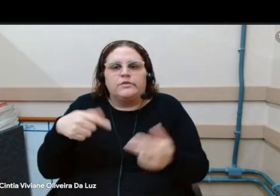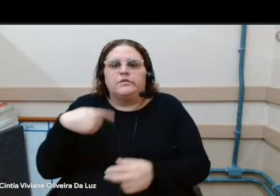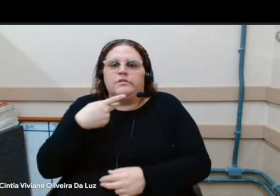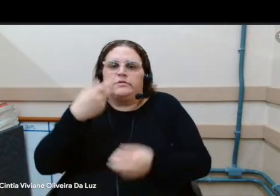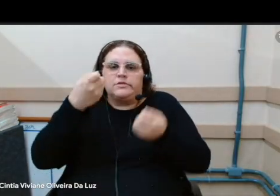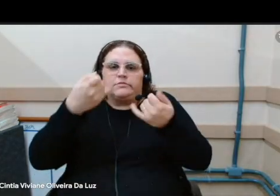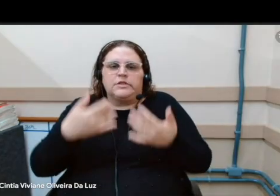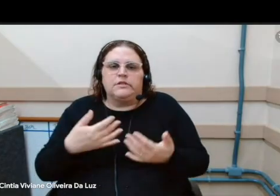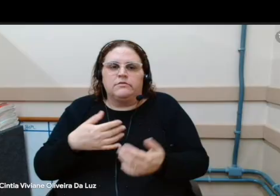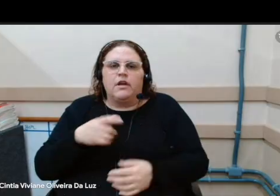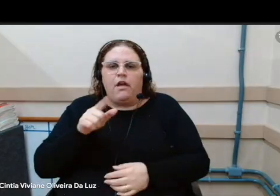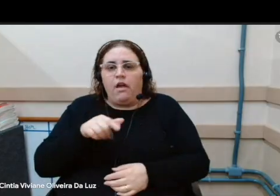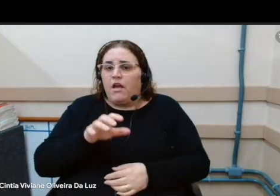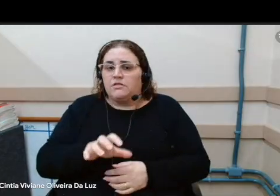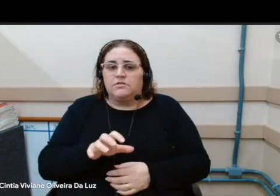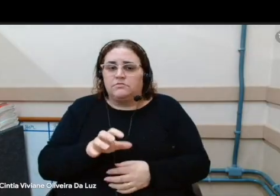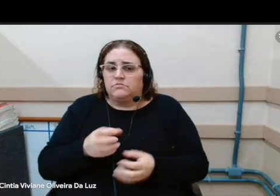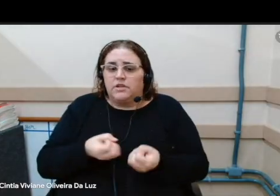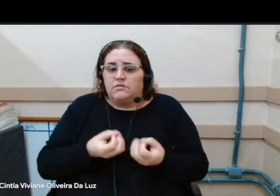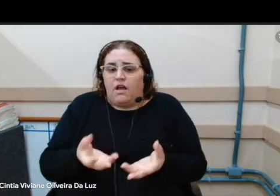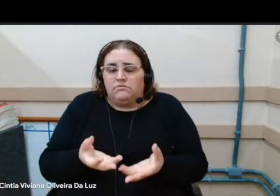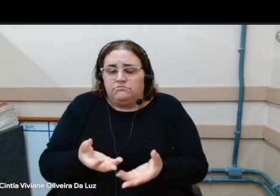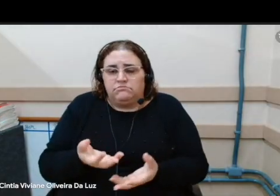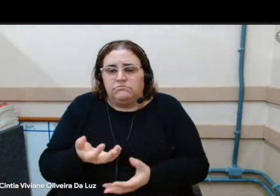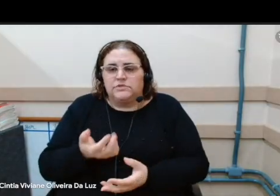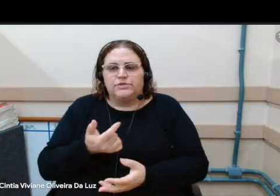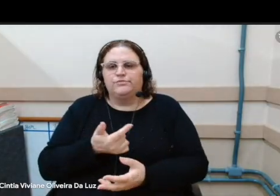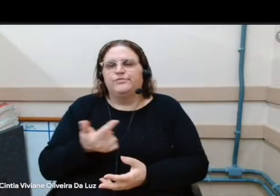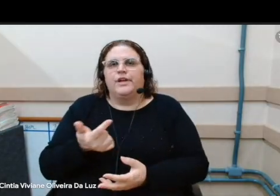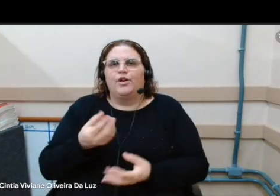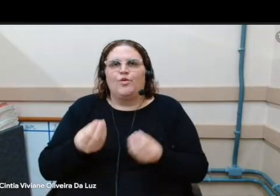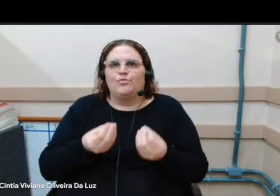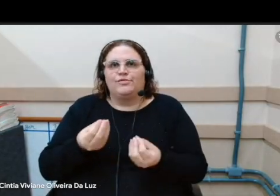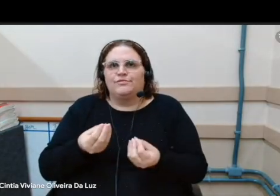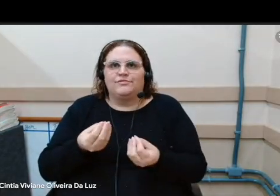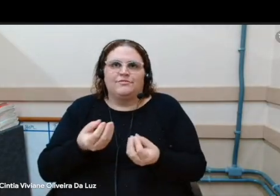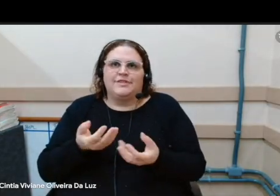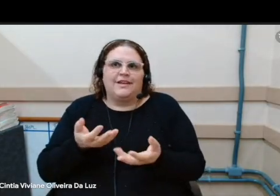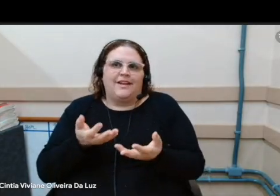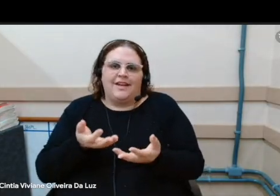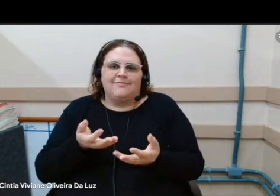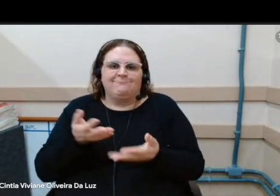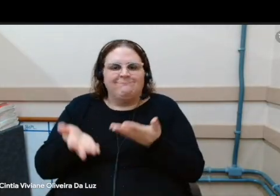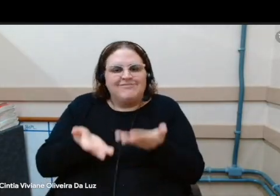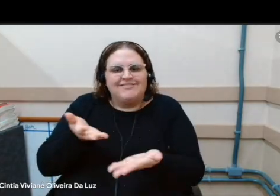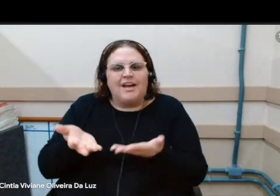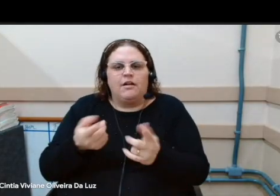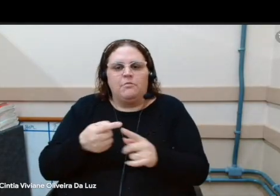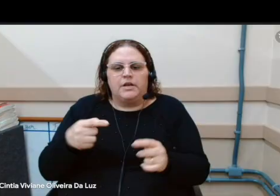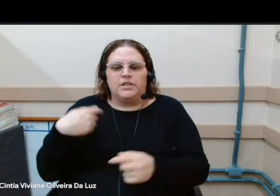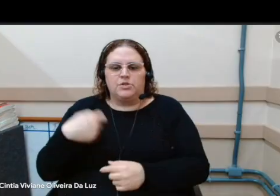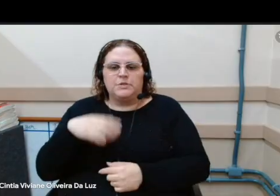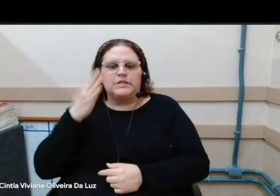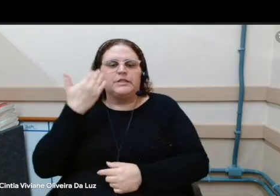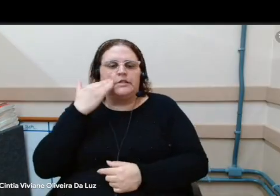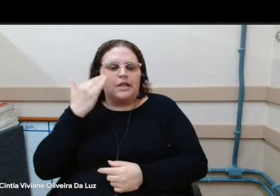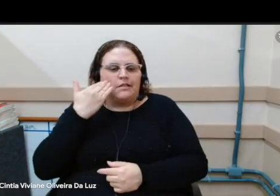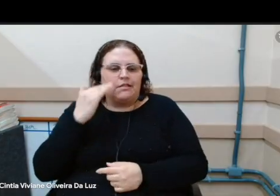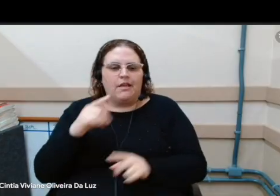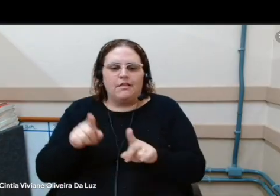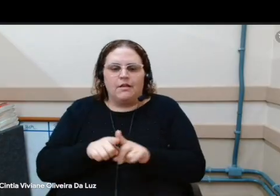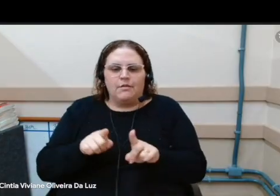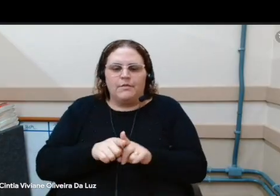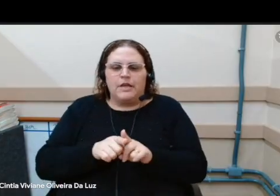aí é isso está dado não adianta a gente não querer lidar com isso mas a gente entender essas tensões essas ambiguidades